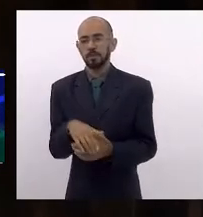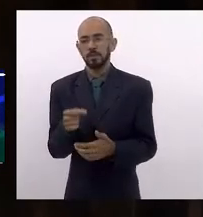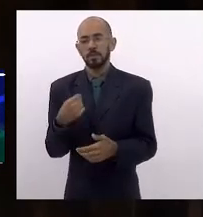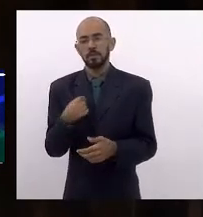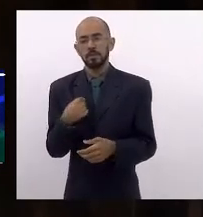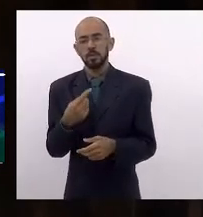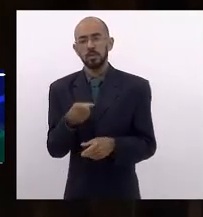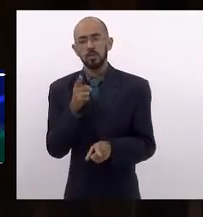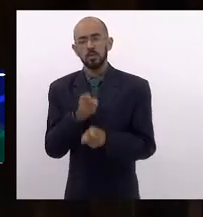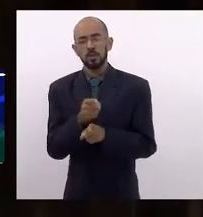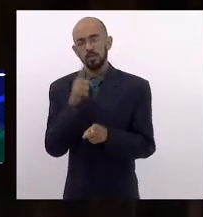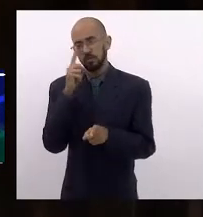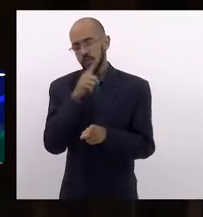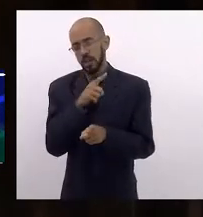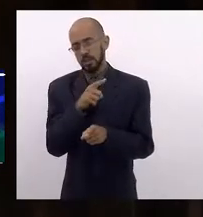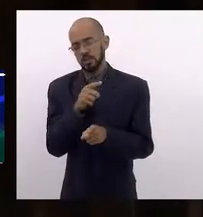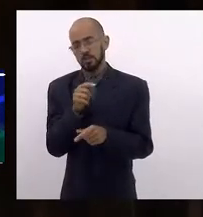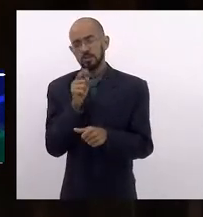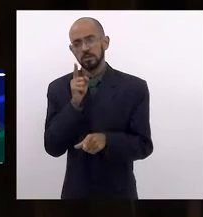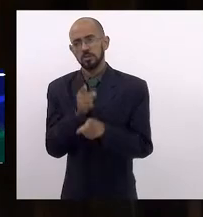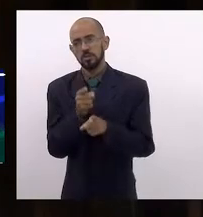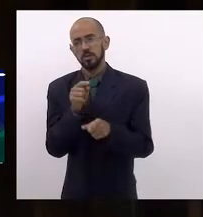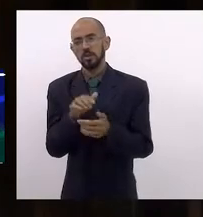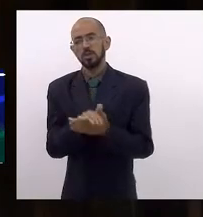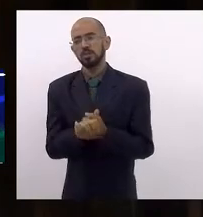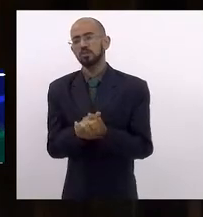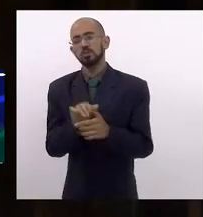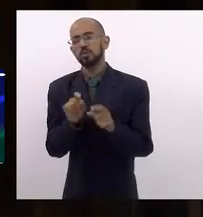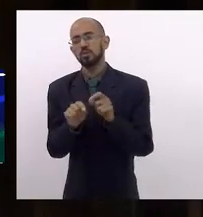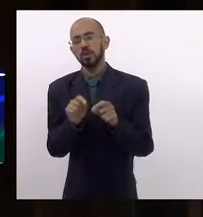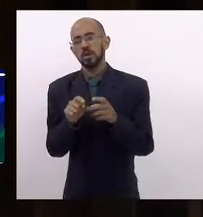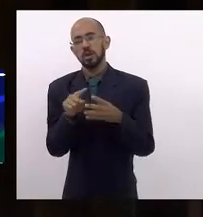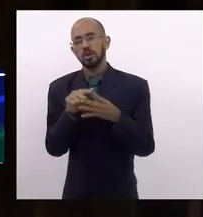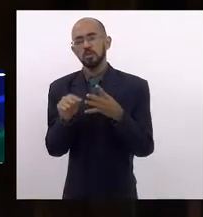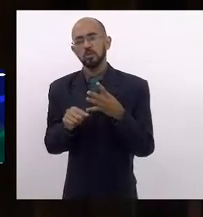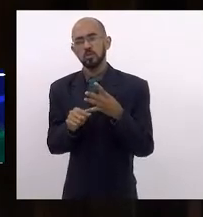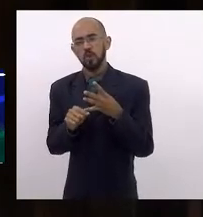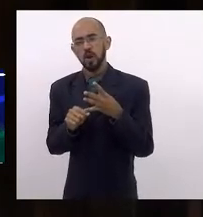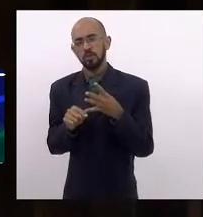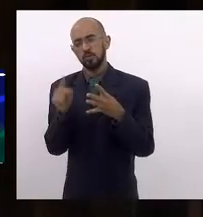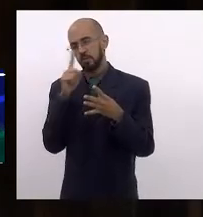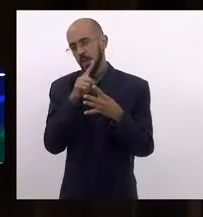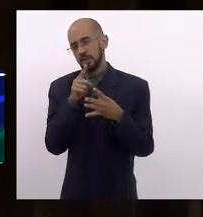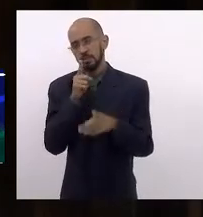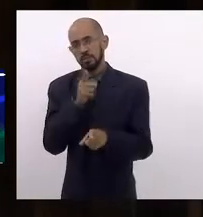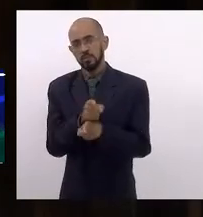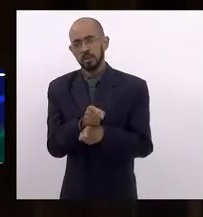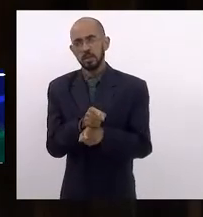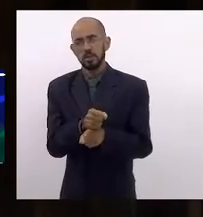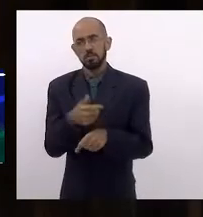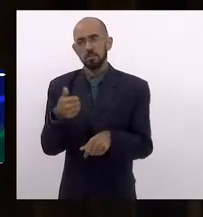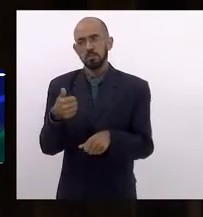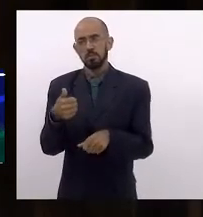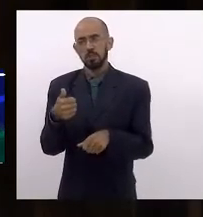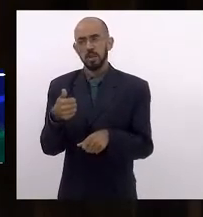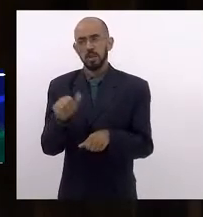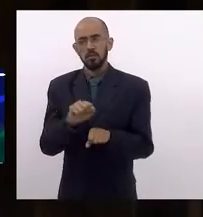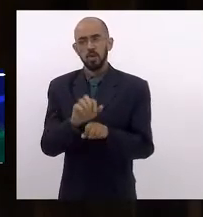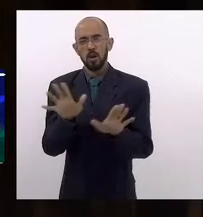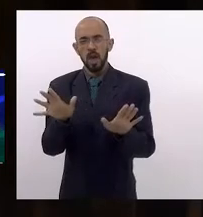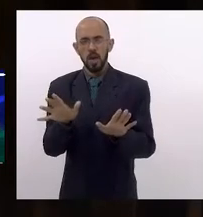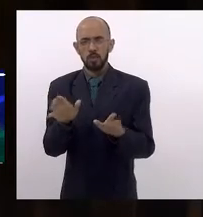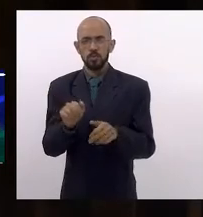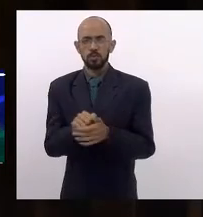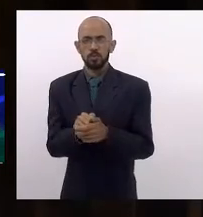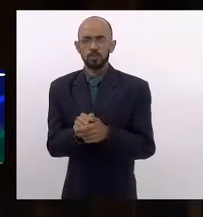o que foram levantadas a as quatro irregularidades apontadas a primeira delas Ficou bem